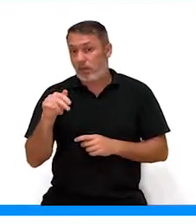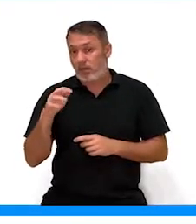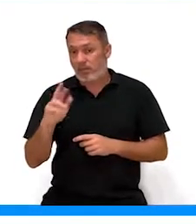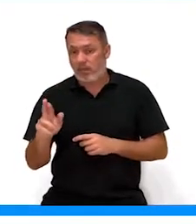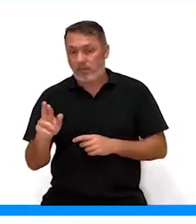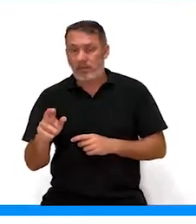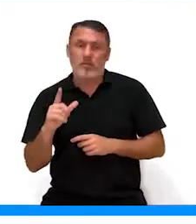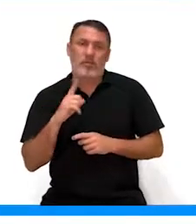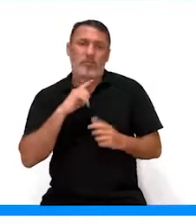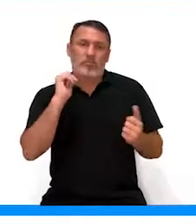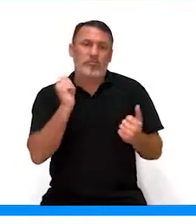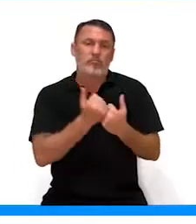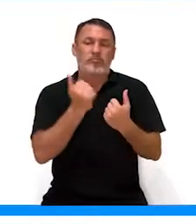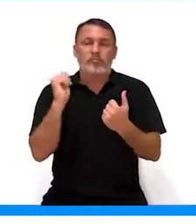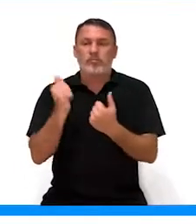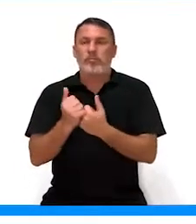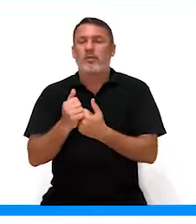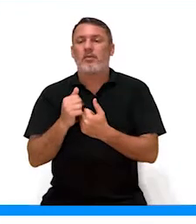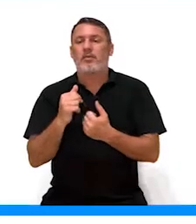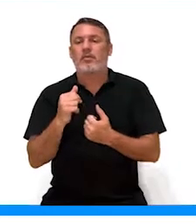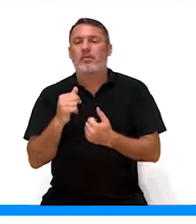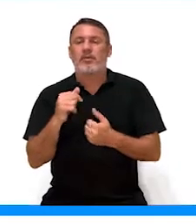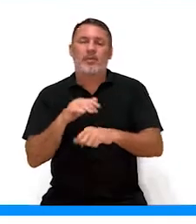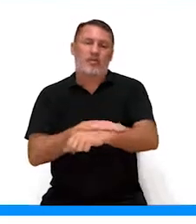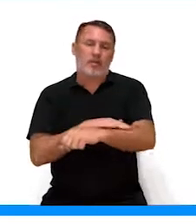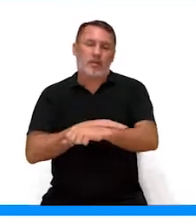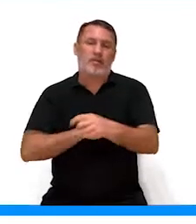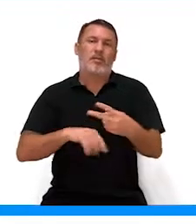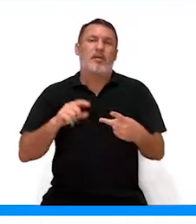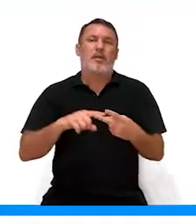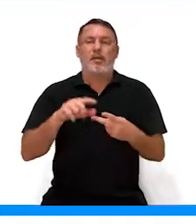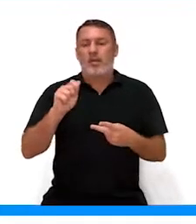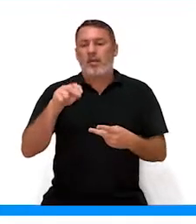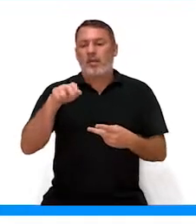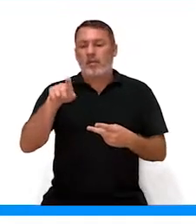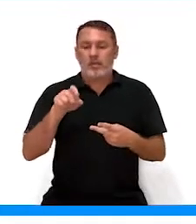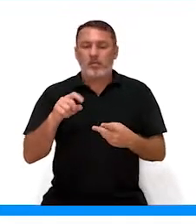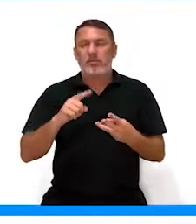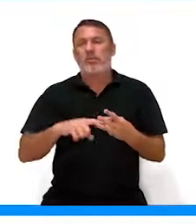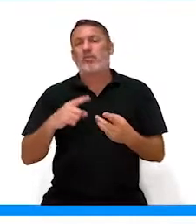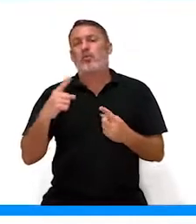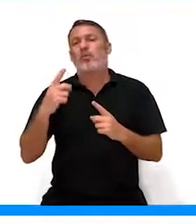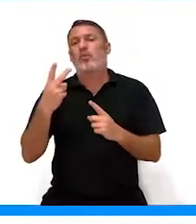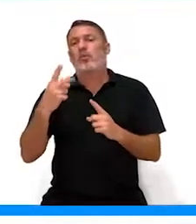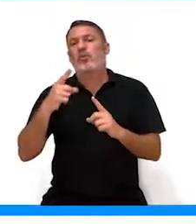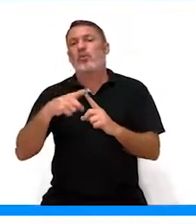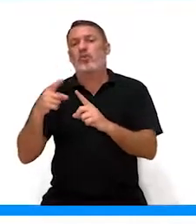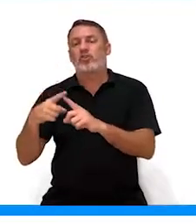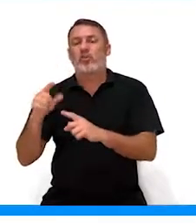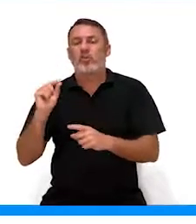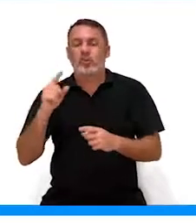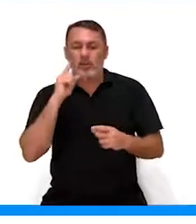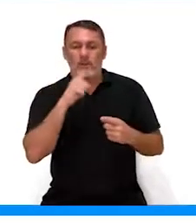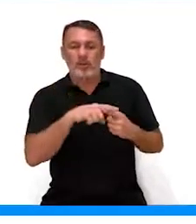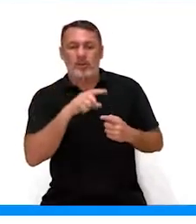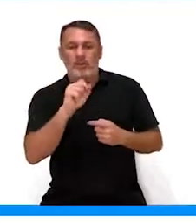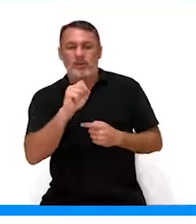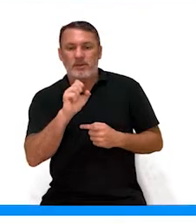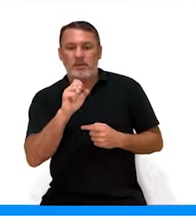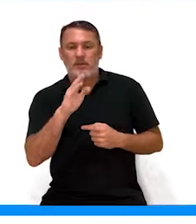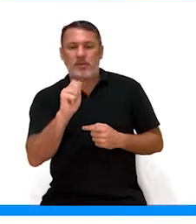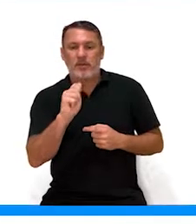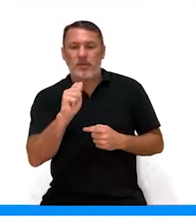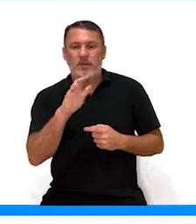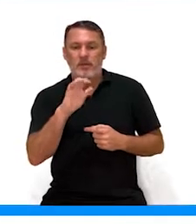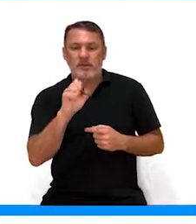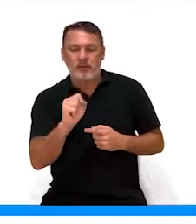tegumentar. Então, nele, a gente vai ter anexos epidérmicos, a pele e dois tipos de glândulas exócrinas, que